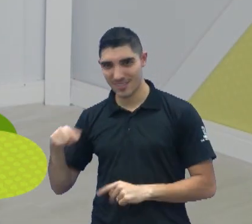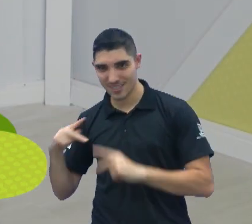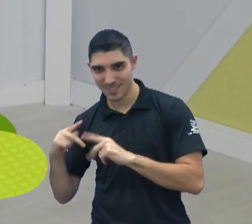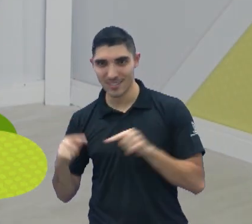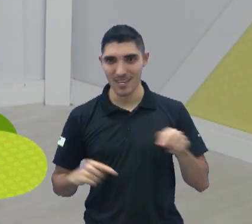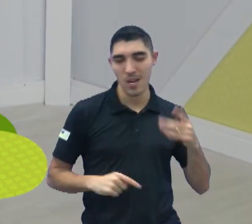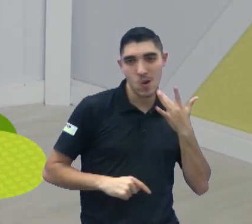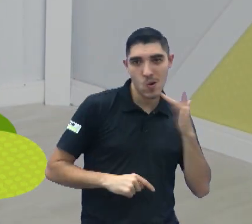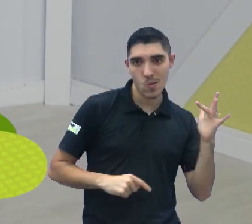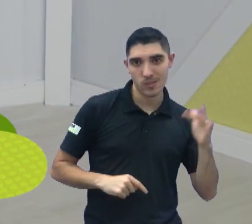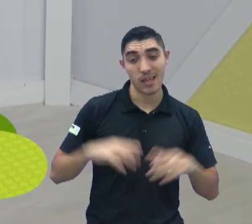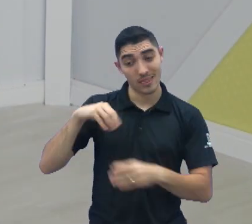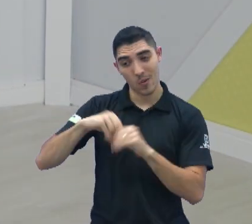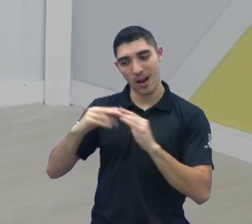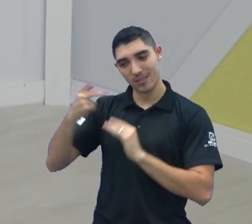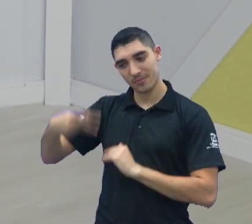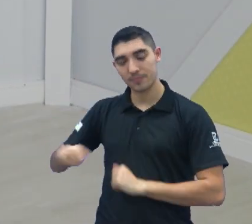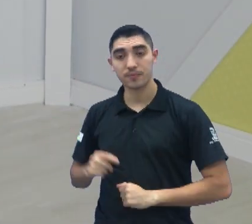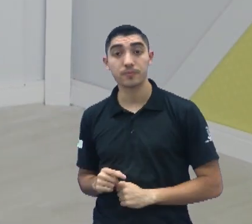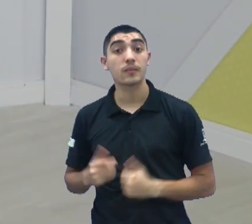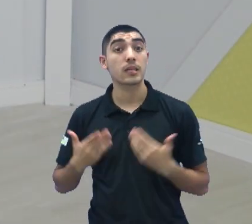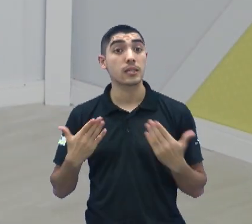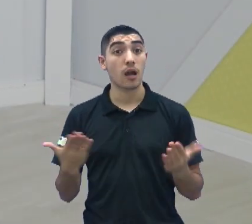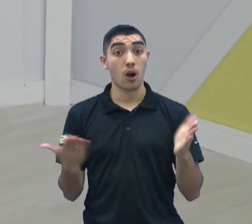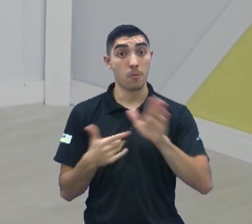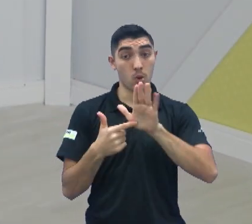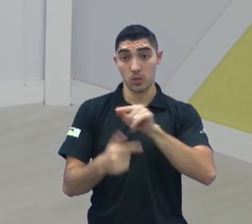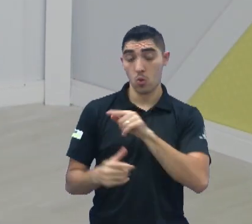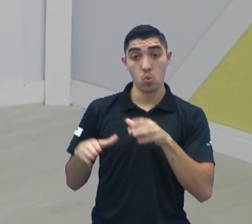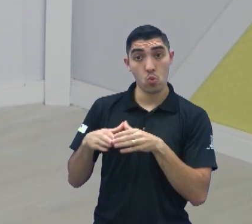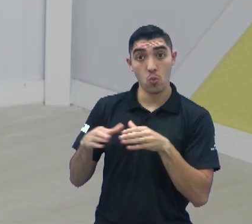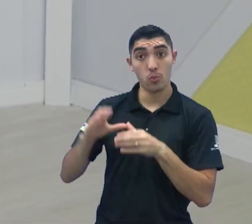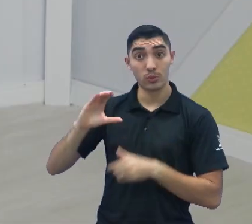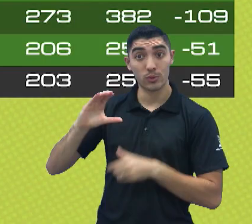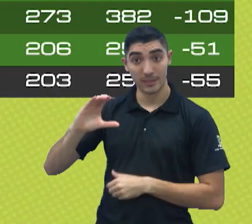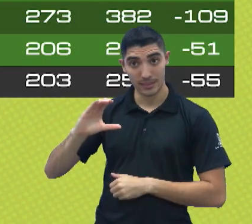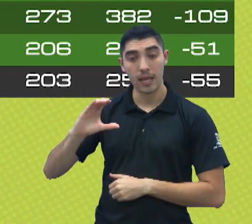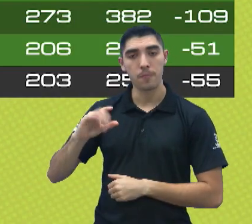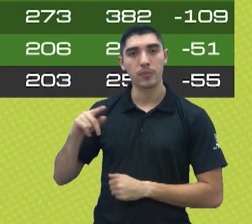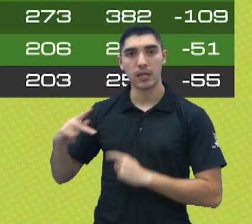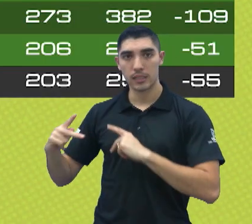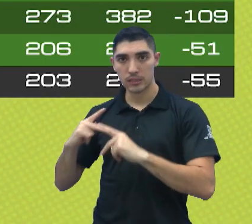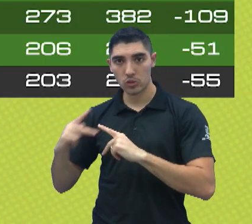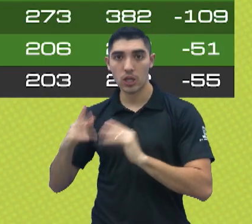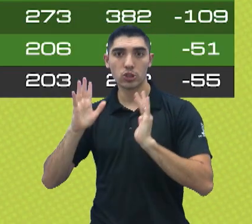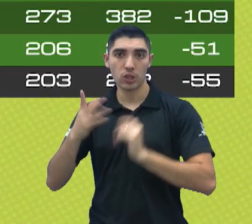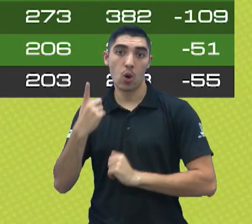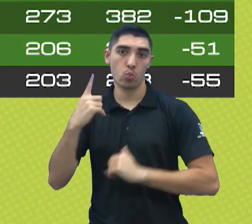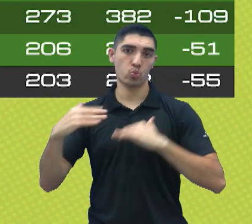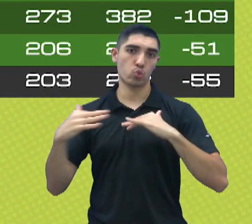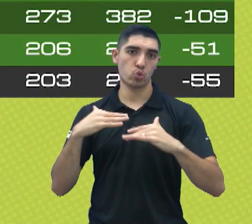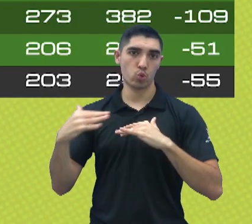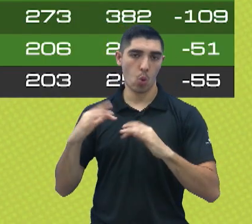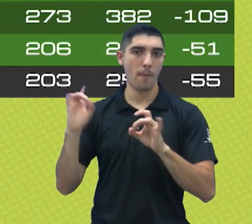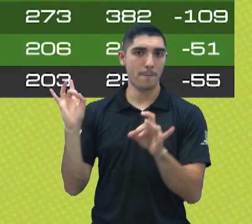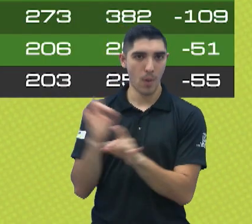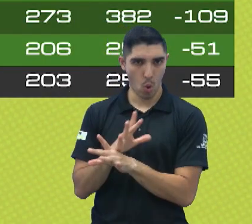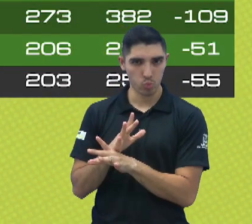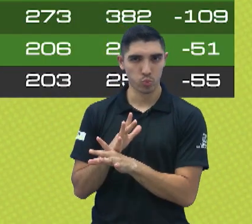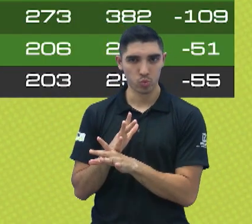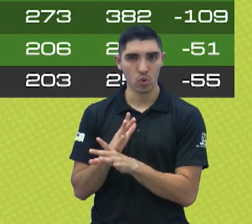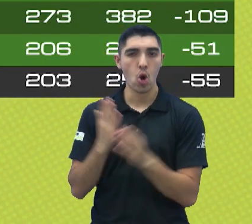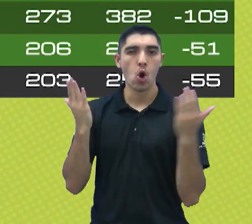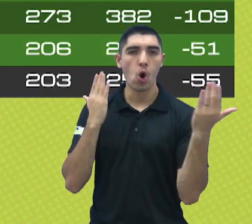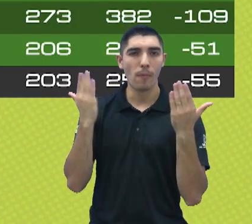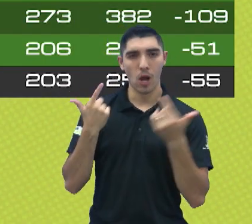o Matheus vai colocar para a gente a classificação do Grupo C. São José tem um jogo a mais em relação às outras equipes, em relação ao